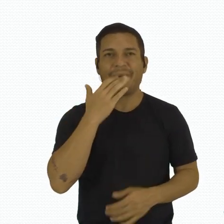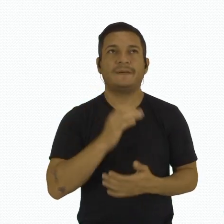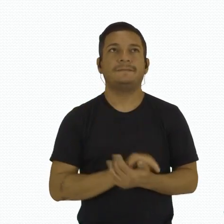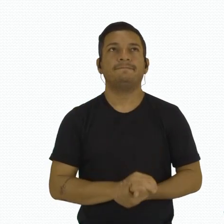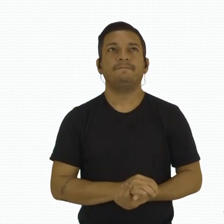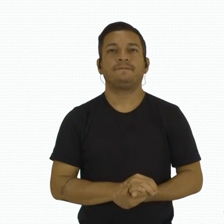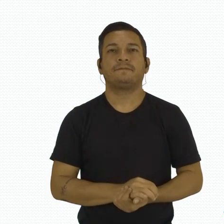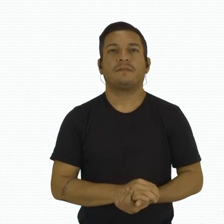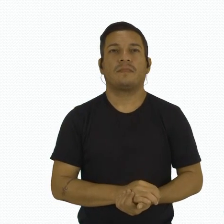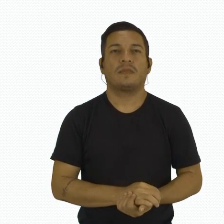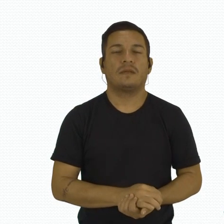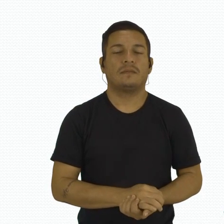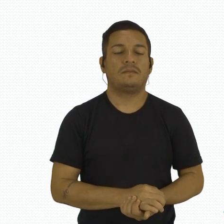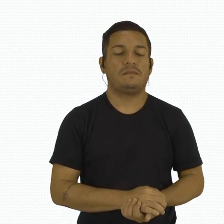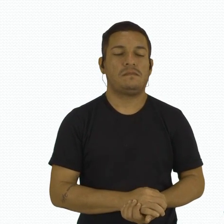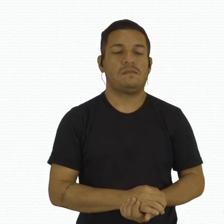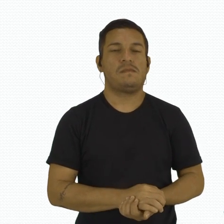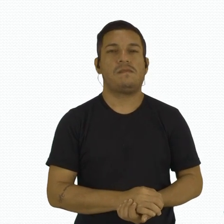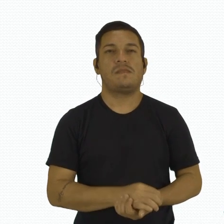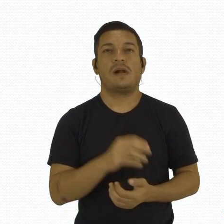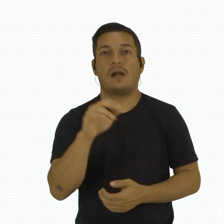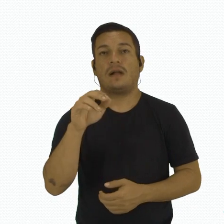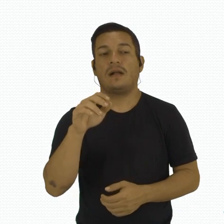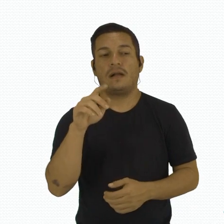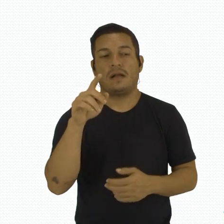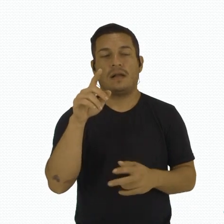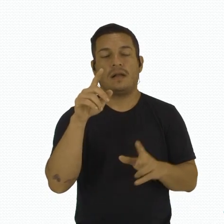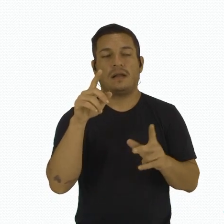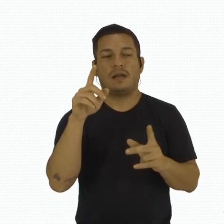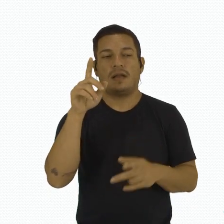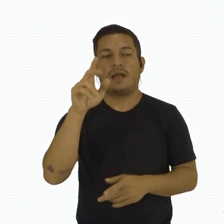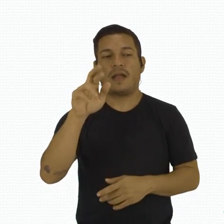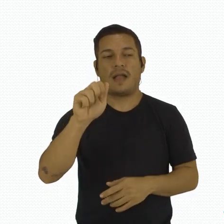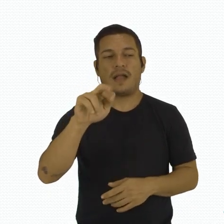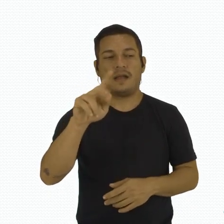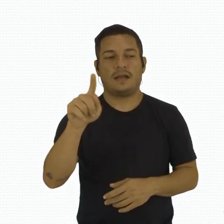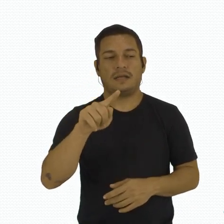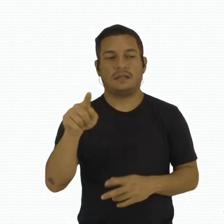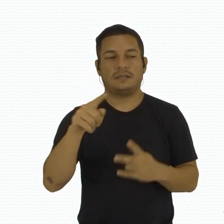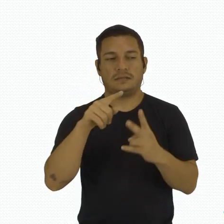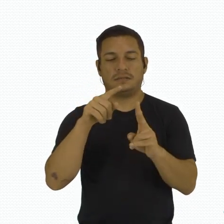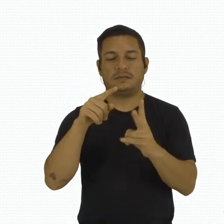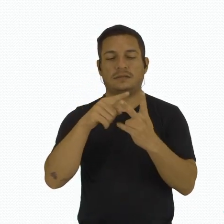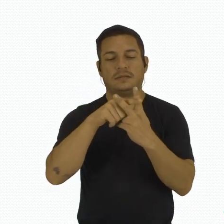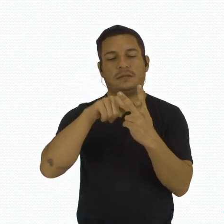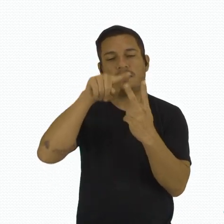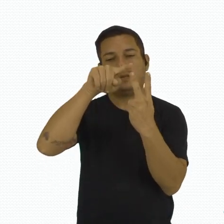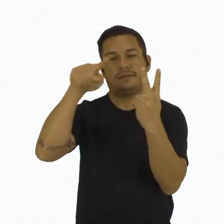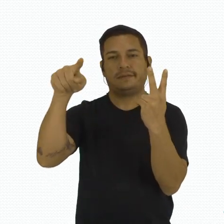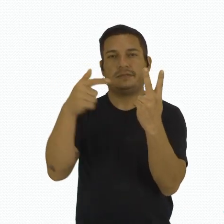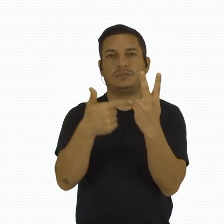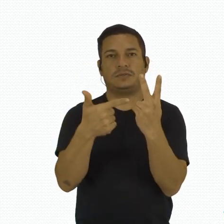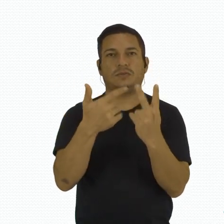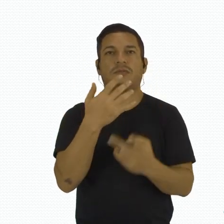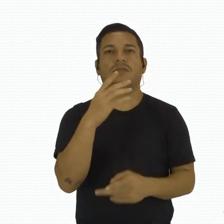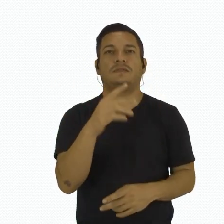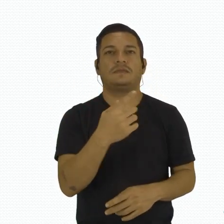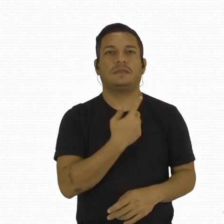ó, a raiz de 2, se você abrir na calculadora aí, vai dar